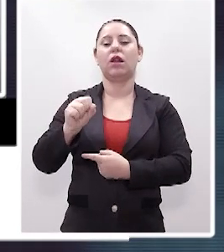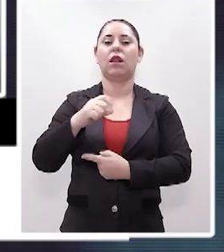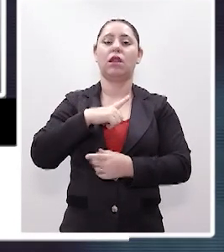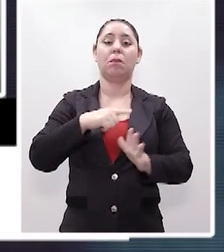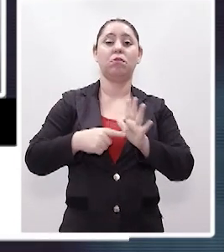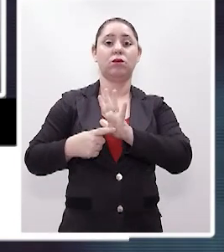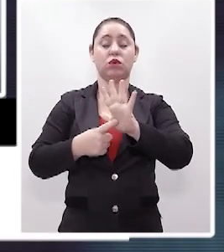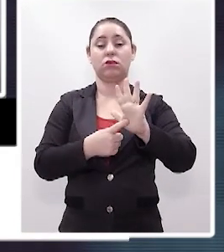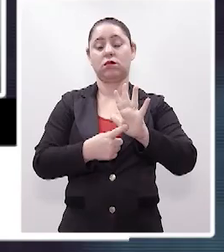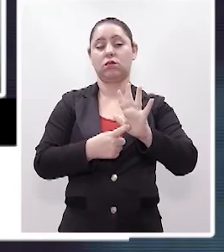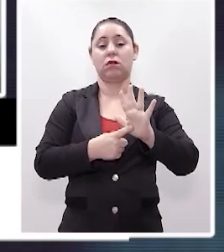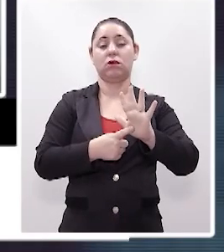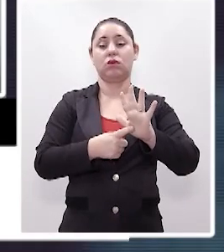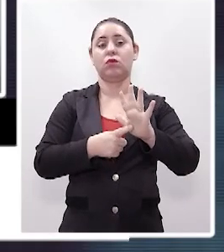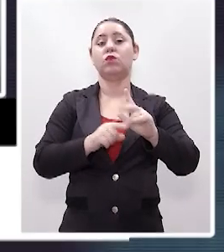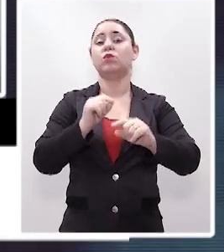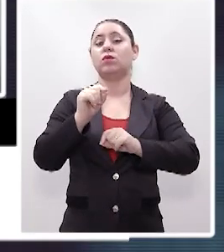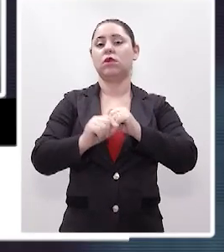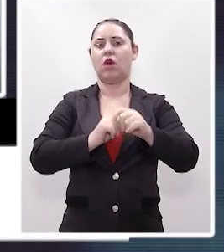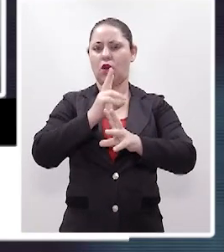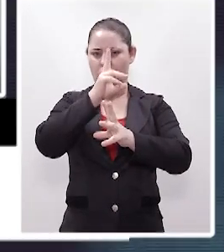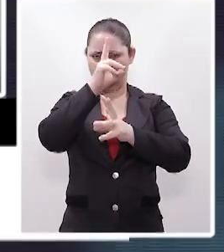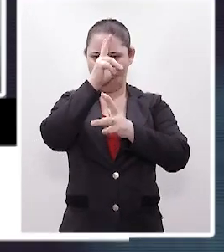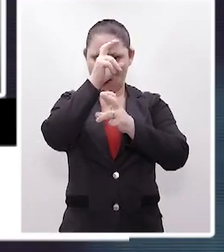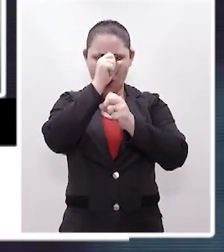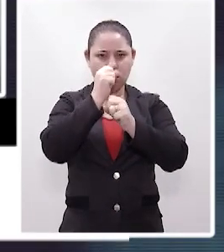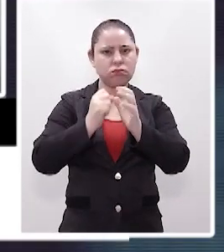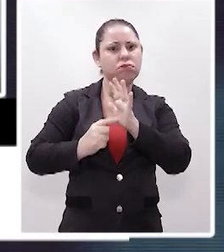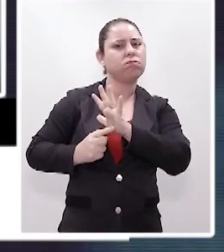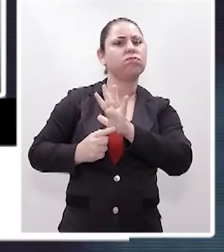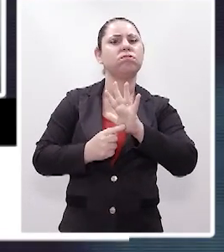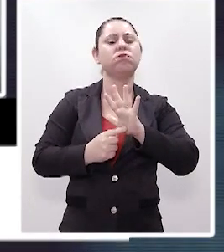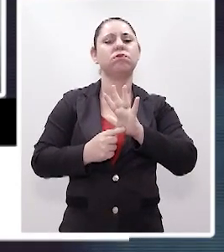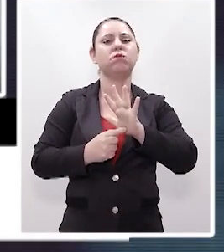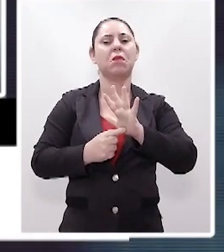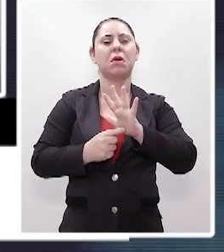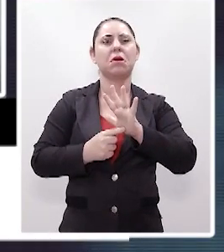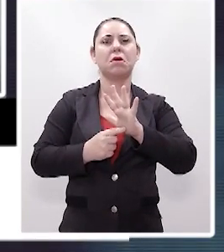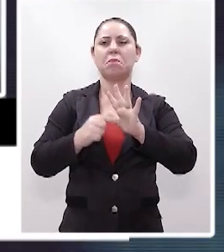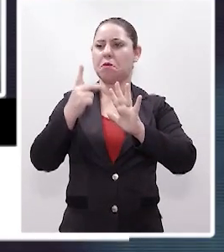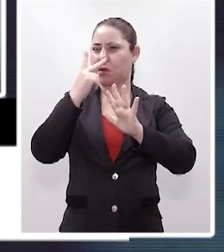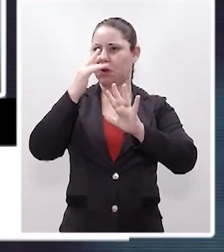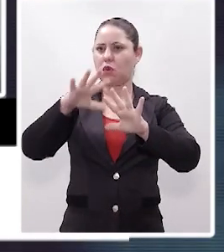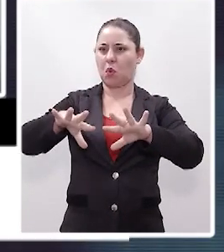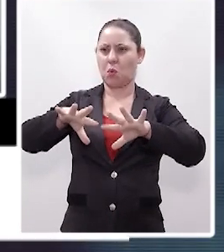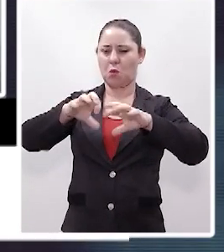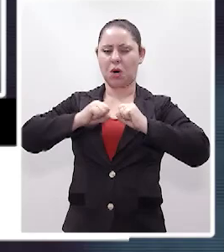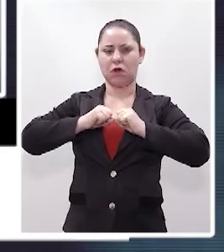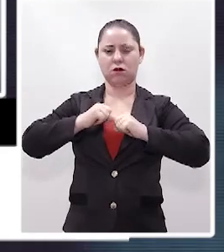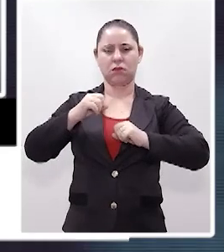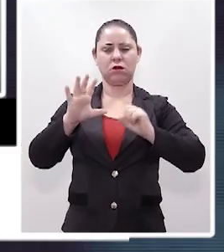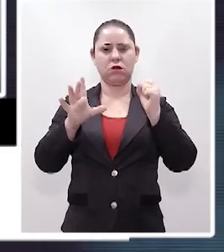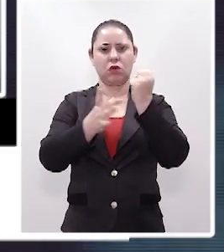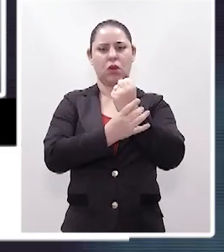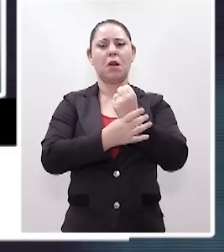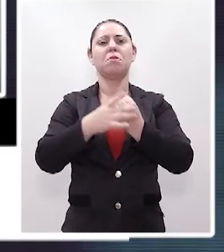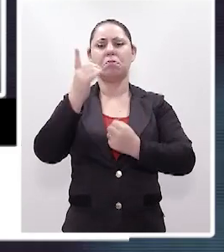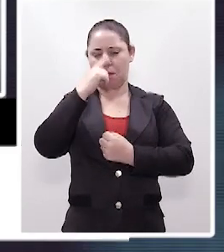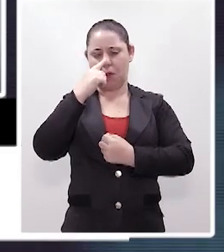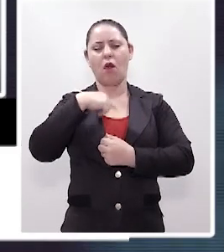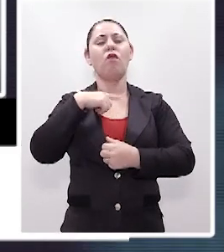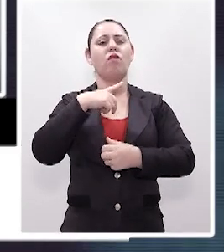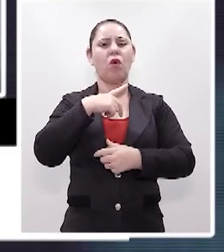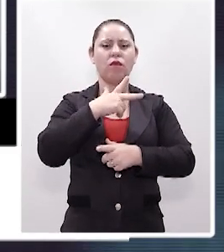têm demonstrado uma força que isso passa para nós também, né? Uma segurança. Não, mãe, eu